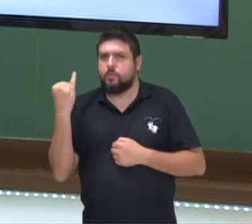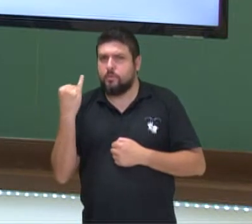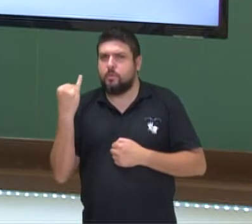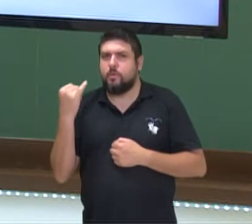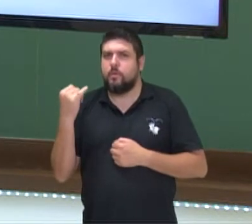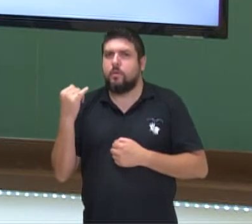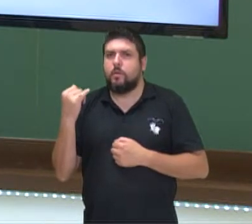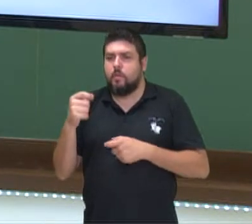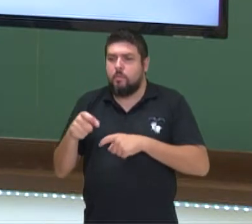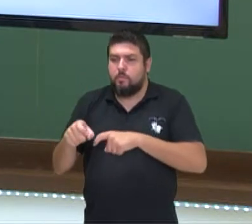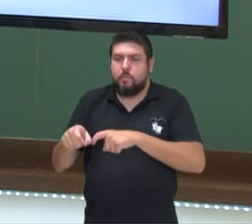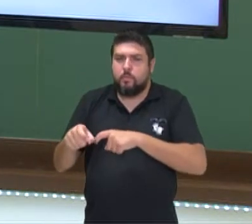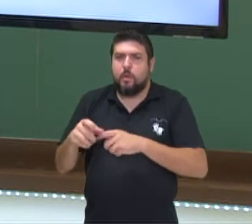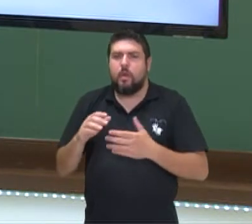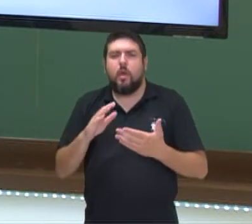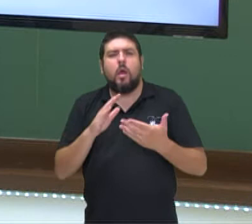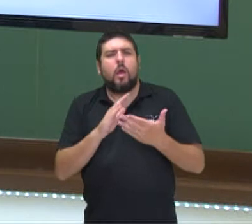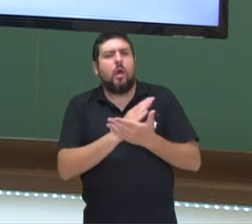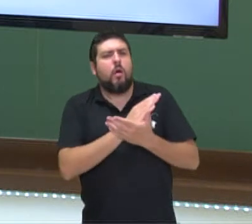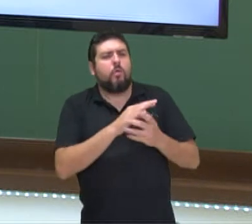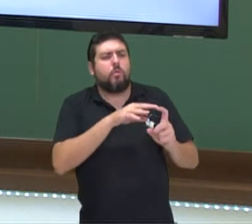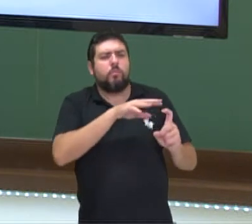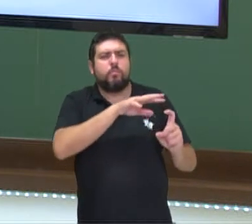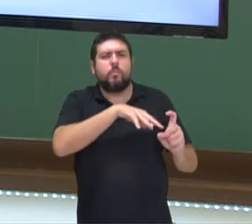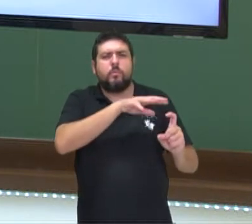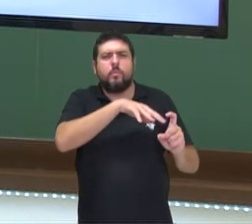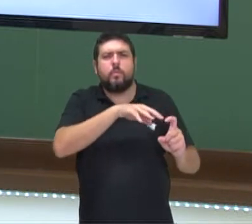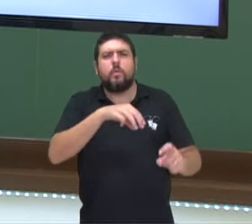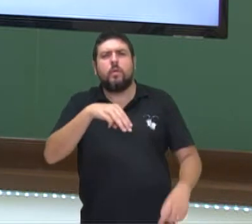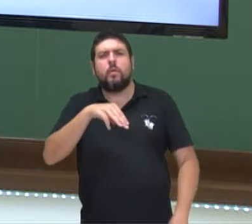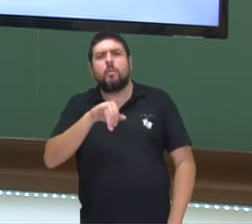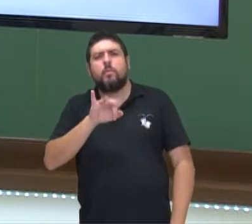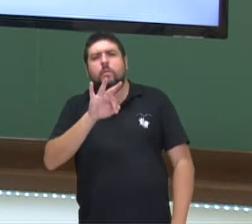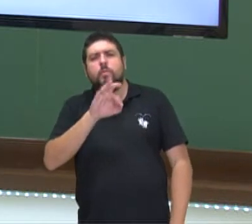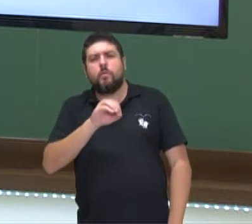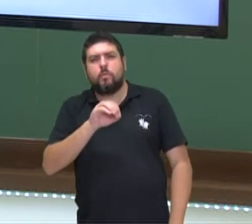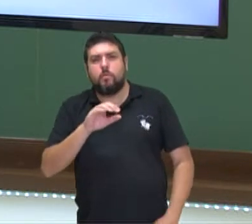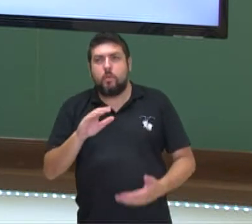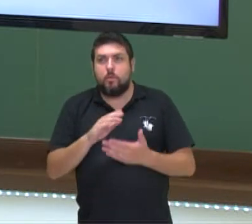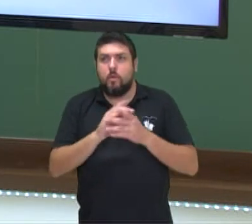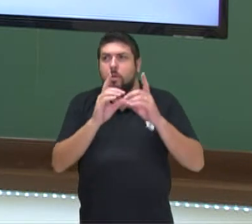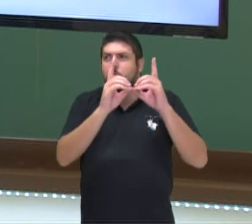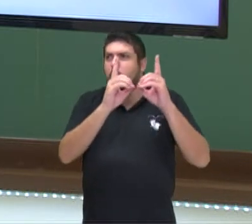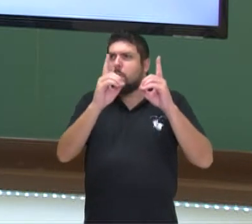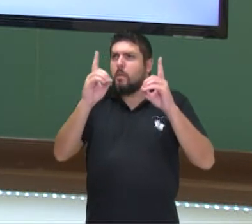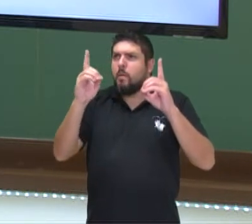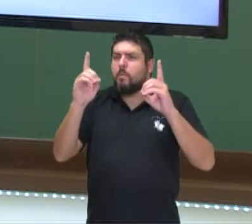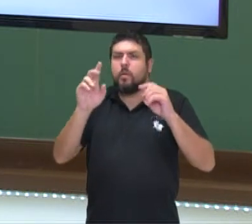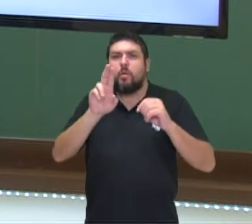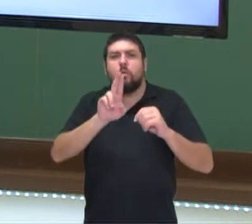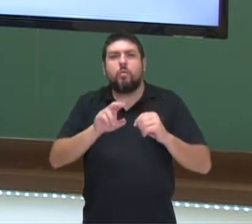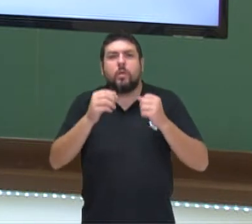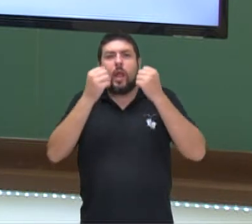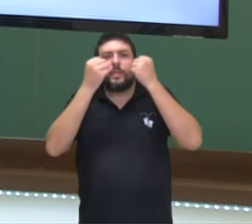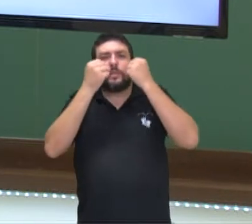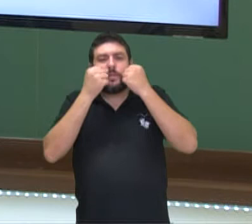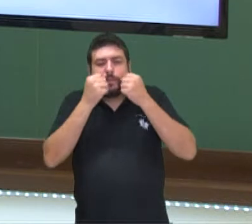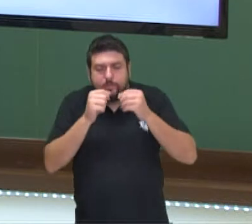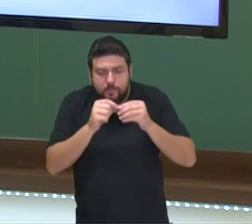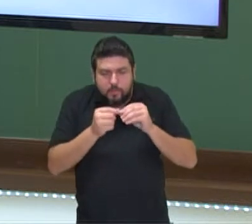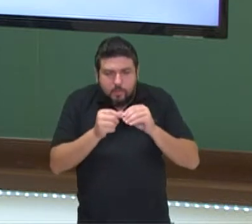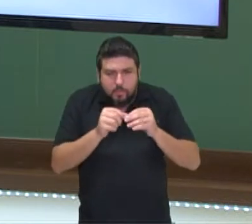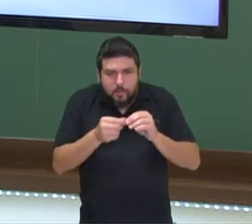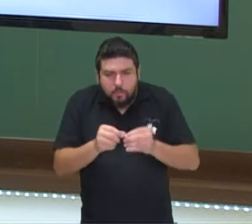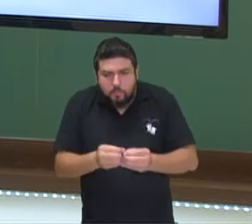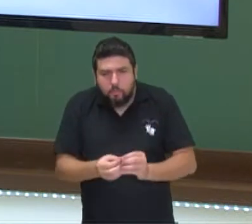que segundo os mitos maias, os deuses haviam utilizado milho para criar o homem, né? Uma teoria criacionista